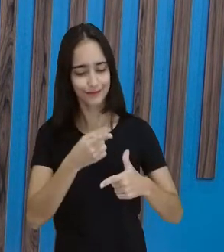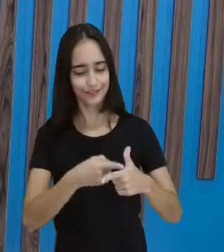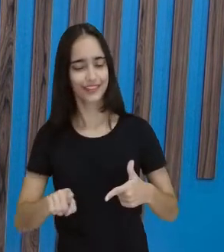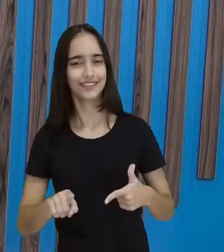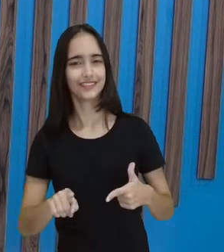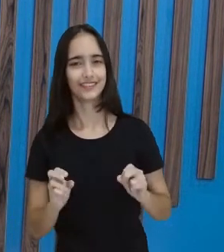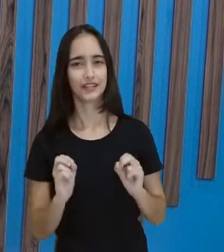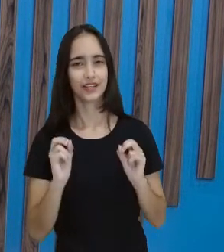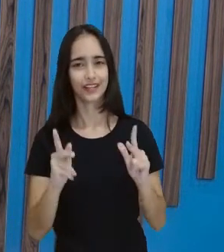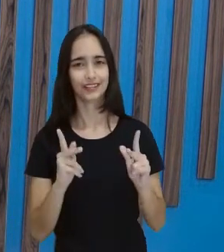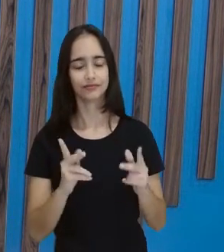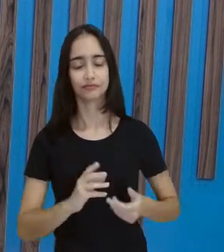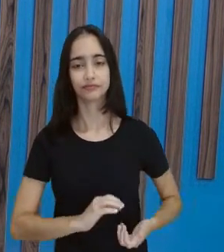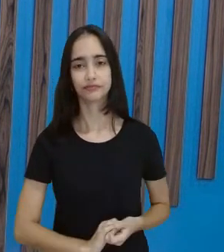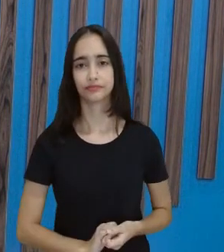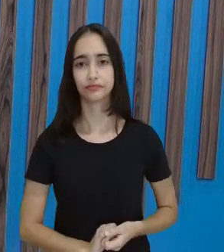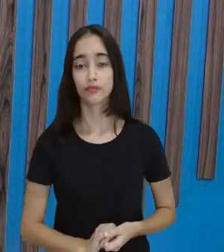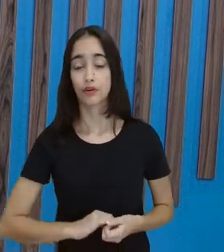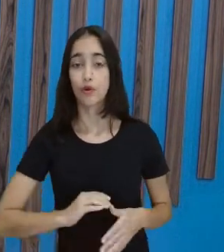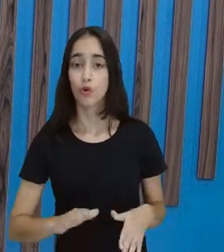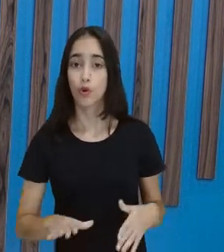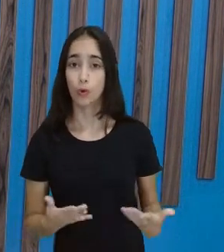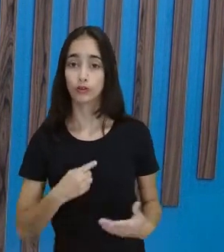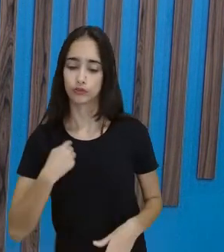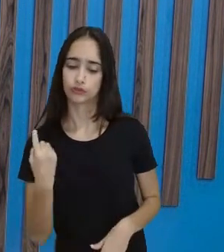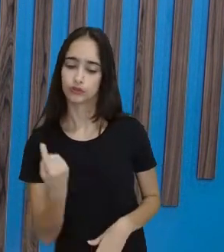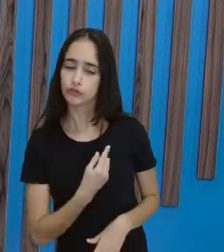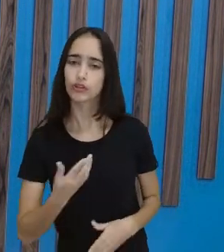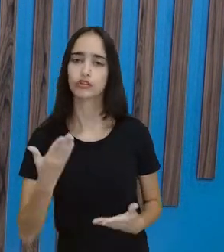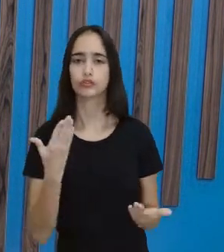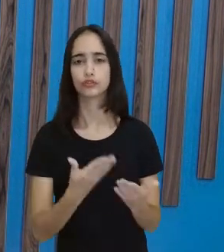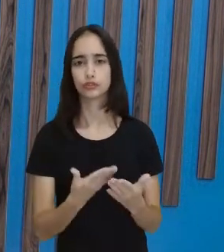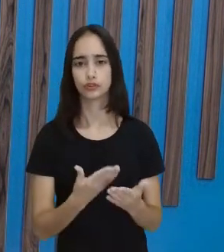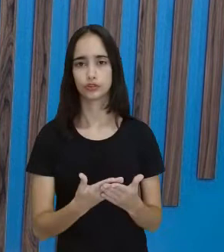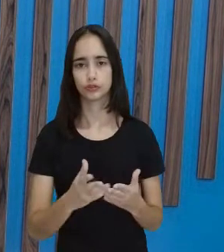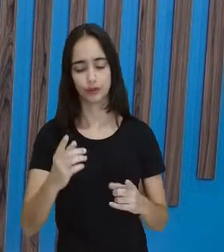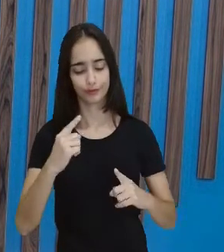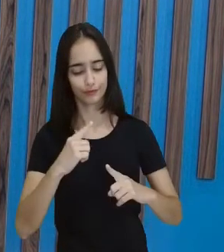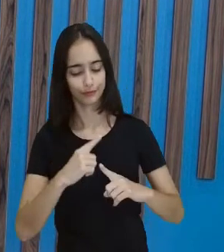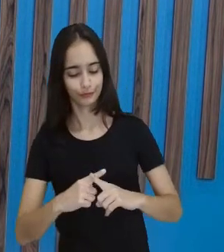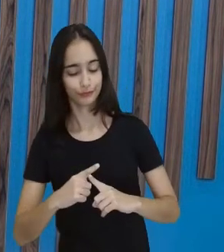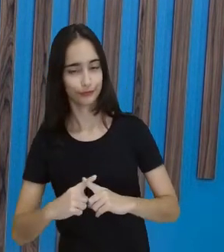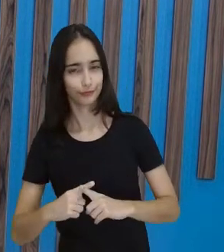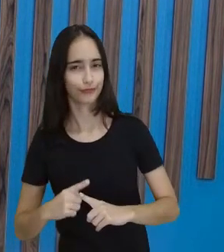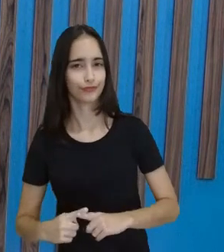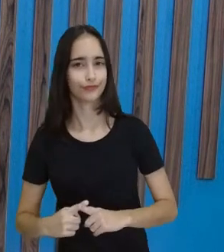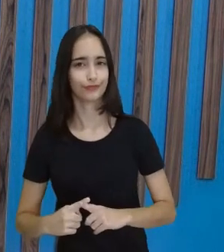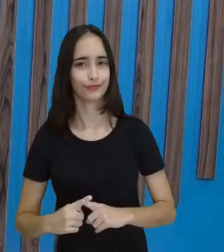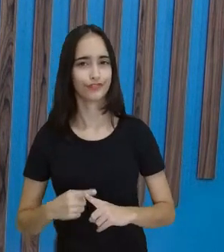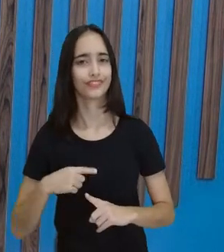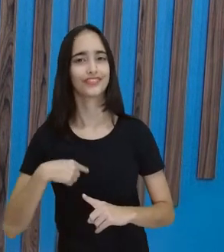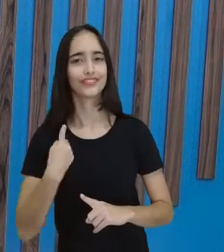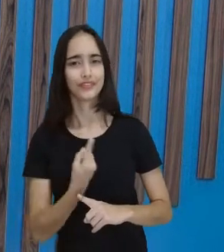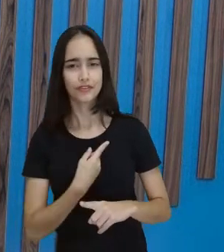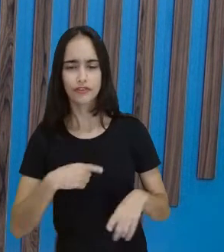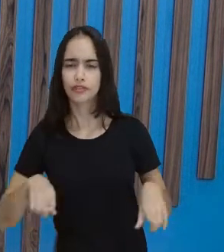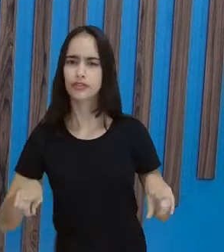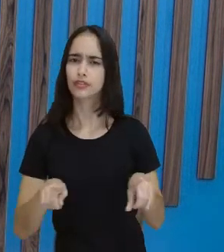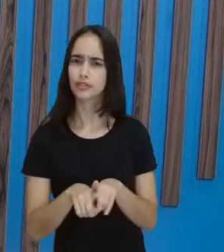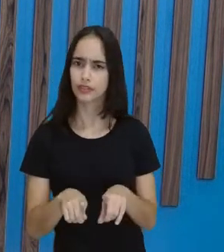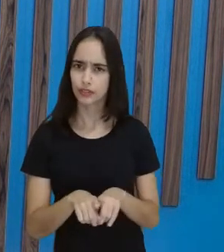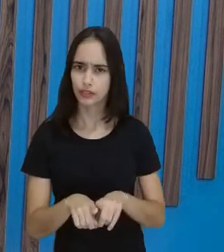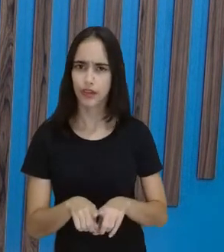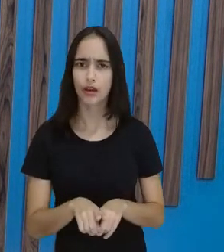outra. Então, quando a gente está estudando multiplicação, a gente também está estudando ali para fazer a continha, né, e saber